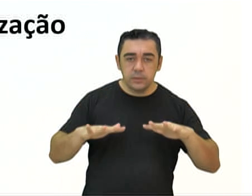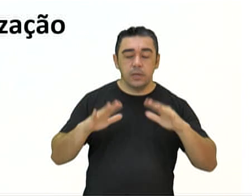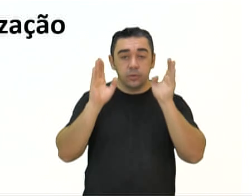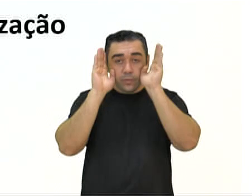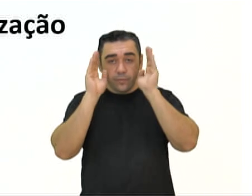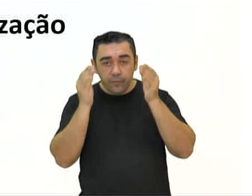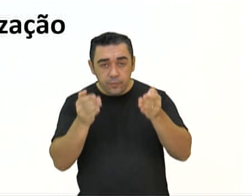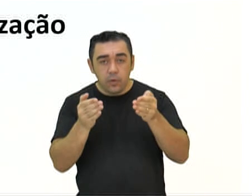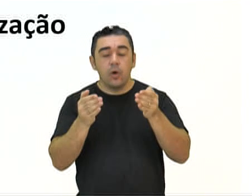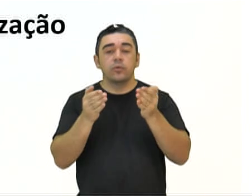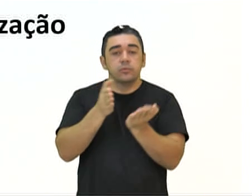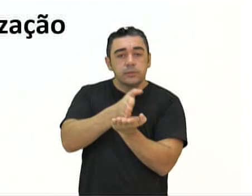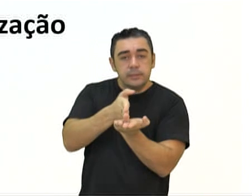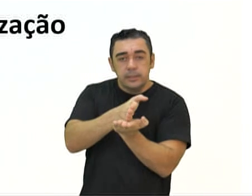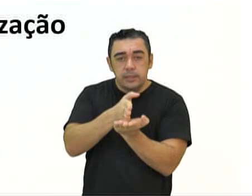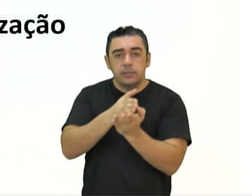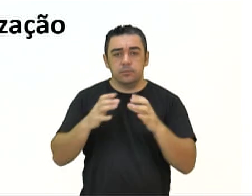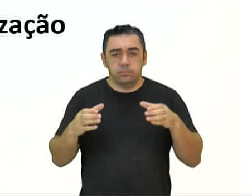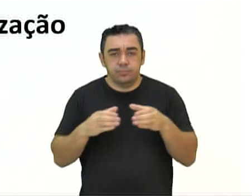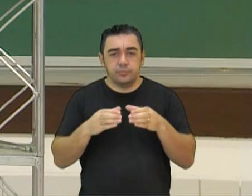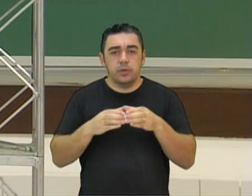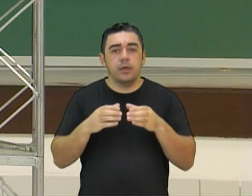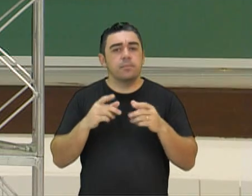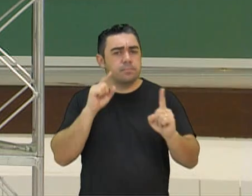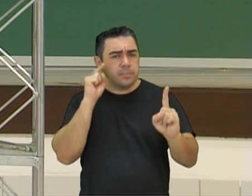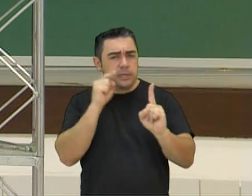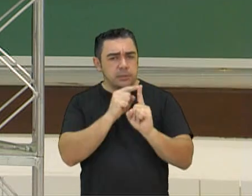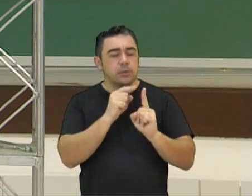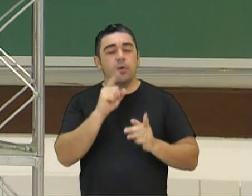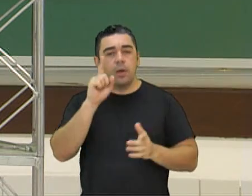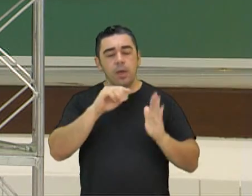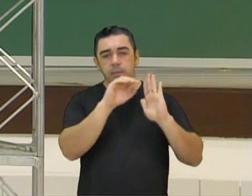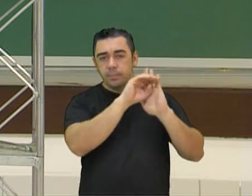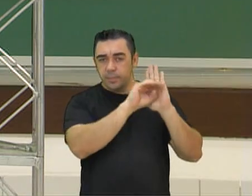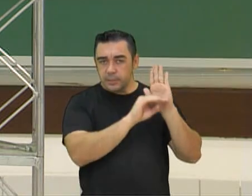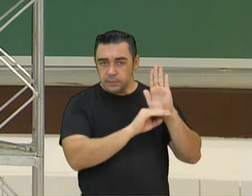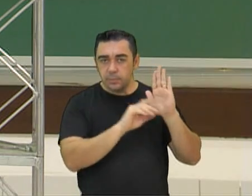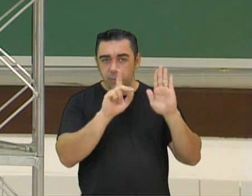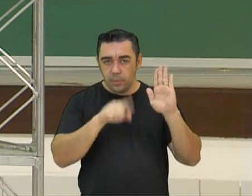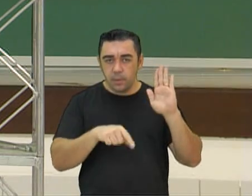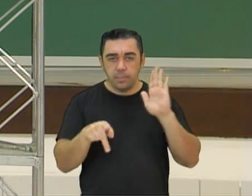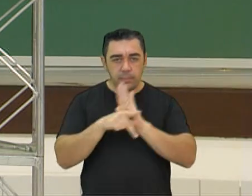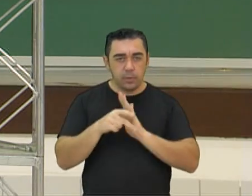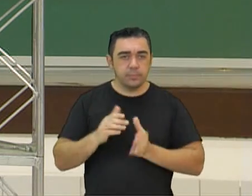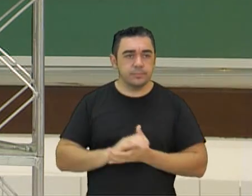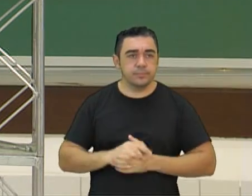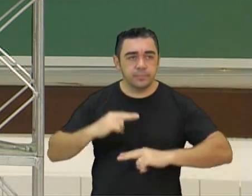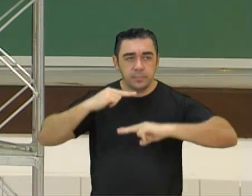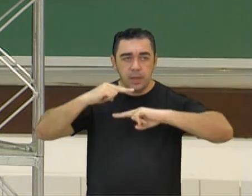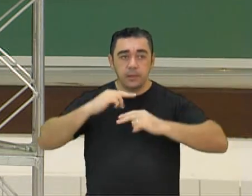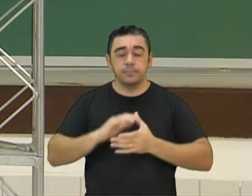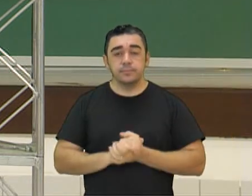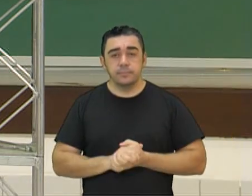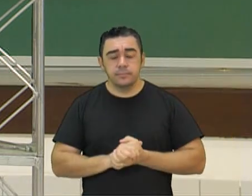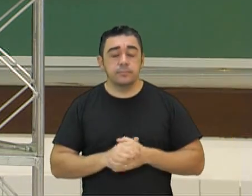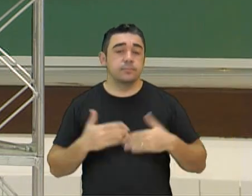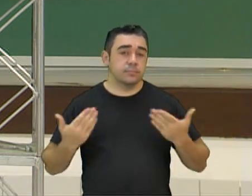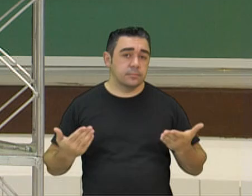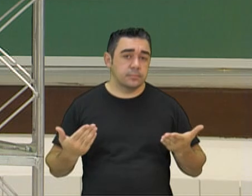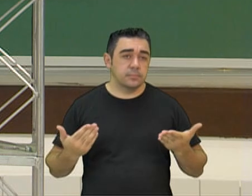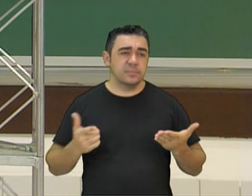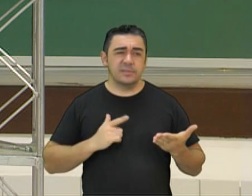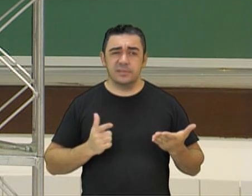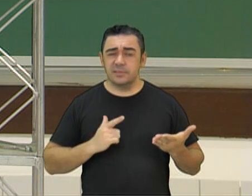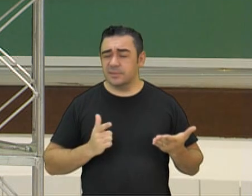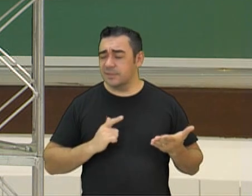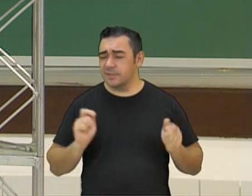concentração, centralização e precisão. São os princípios do Pilates. Bem, pessoal, Pilates tem, olha,